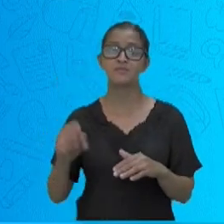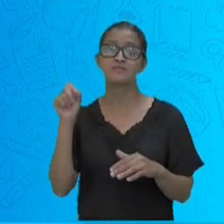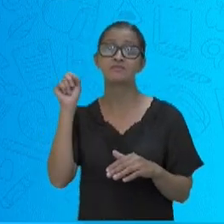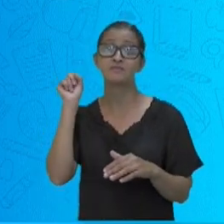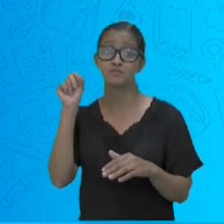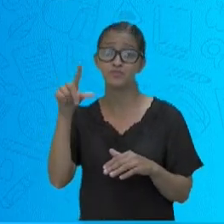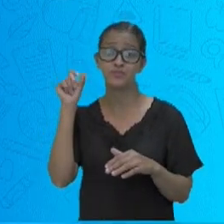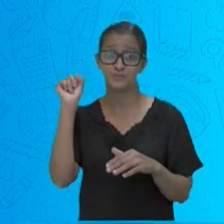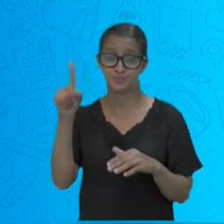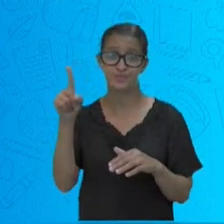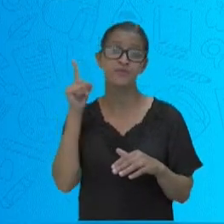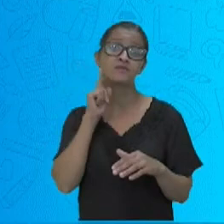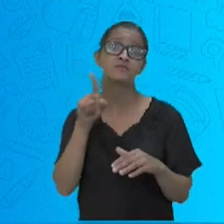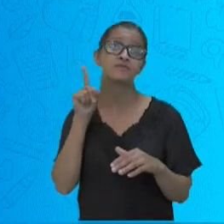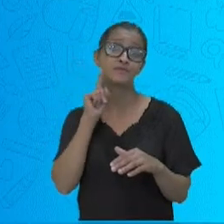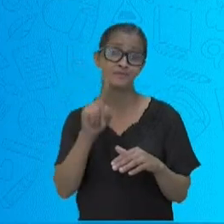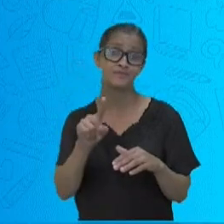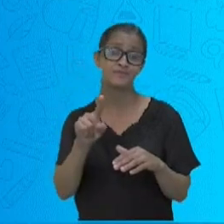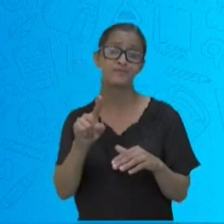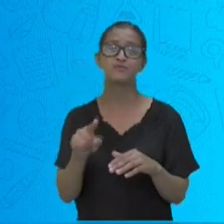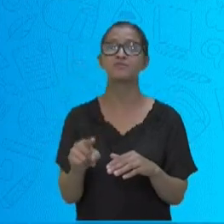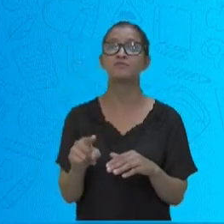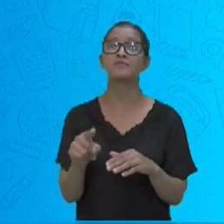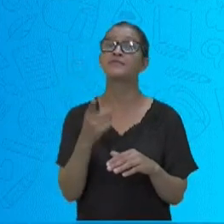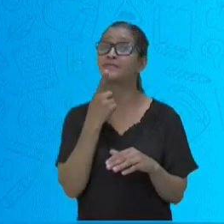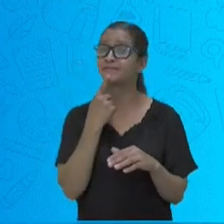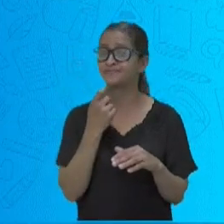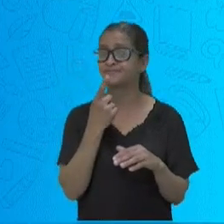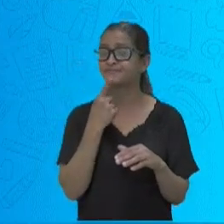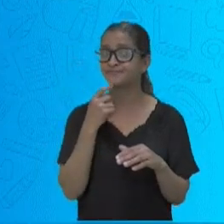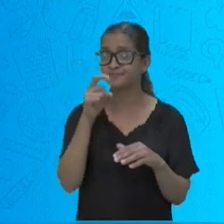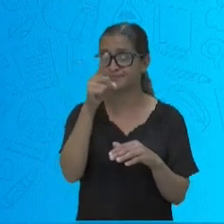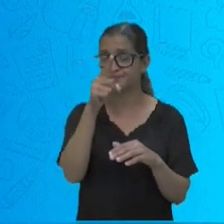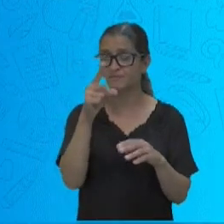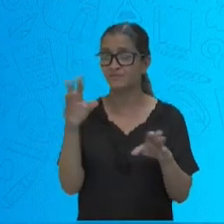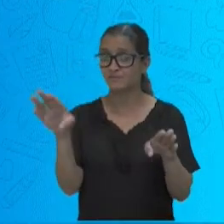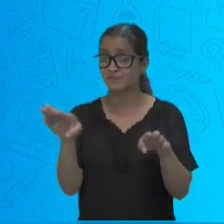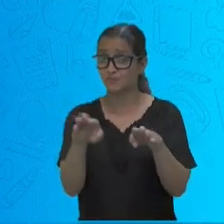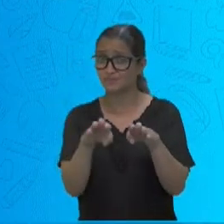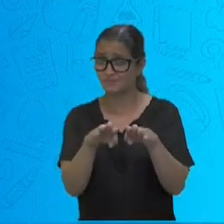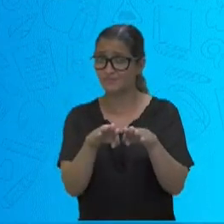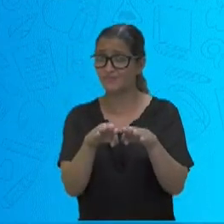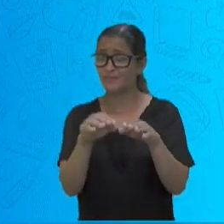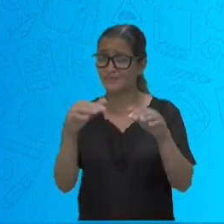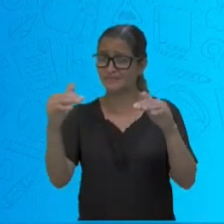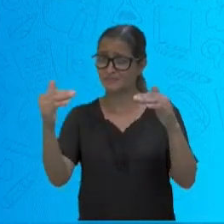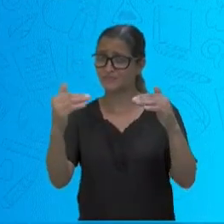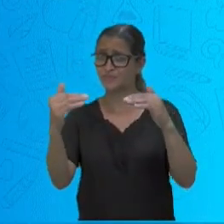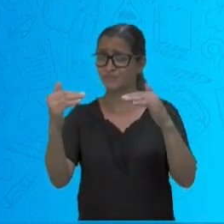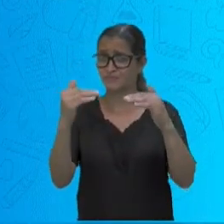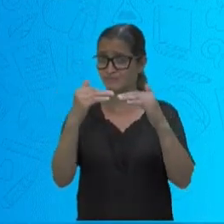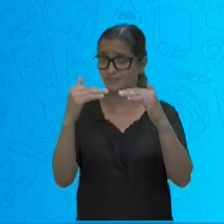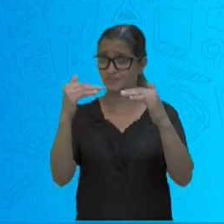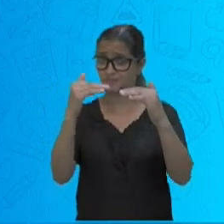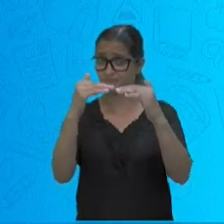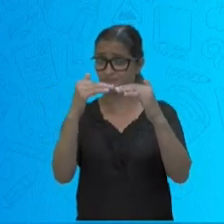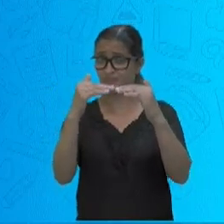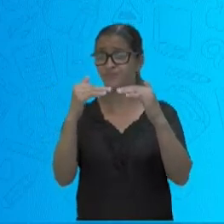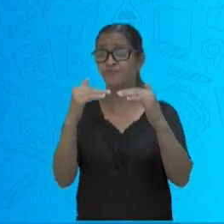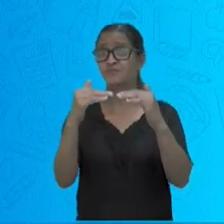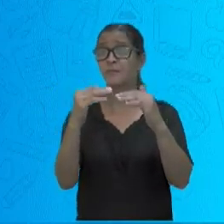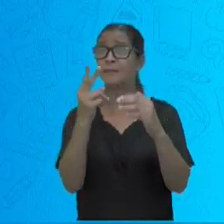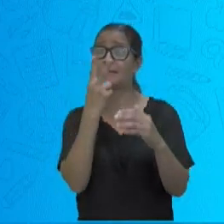nós observarmos neste gráfico, nós vamos ver aqui, olha, que os dois são bem parecidos. Coisas assim,